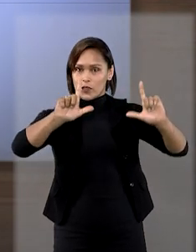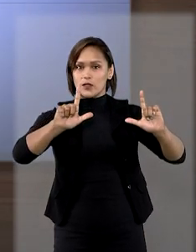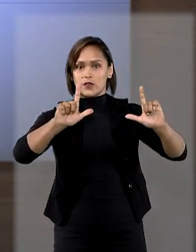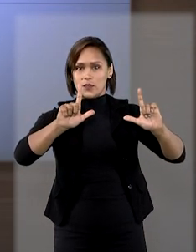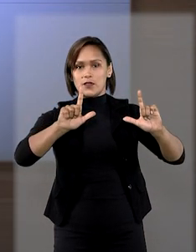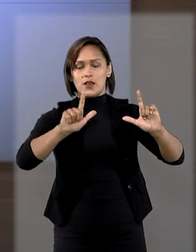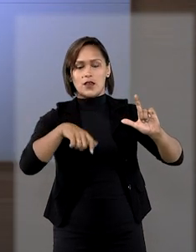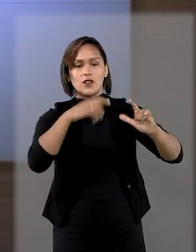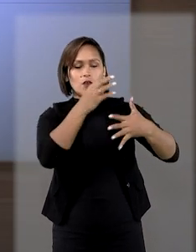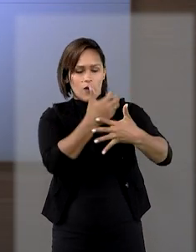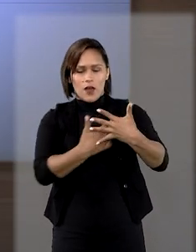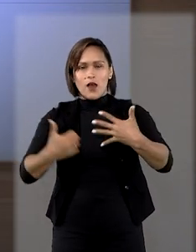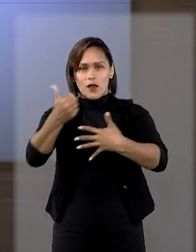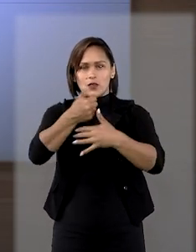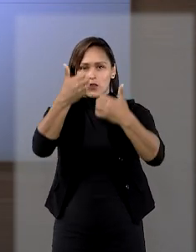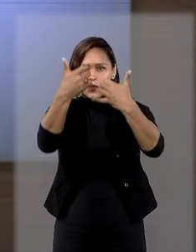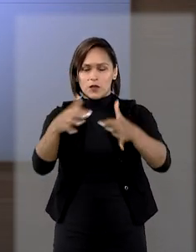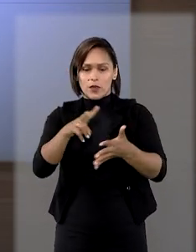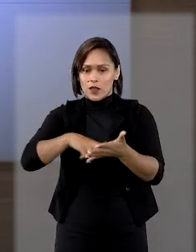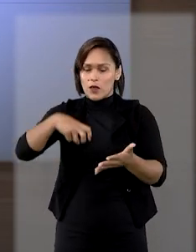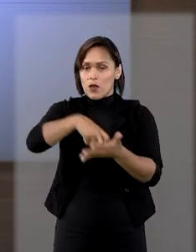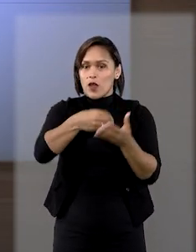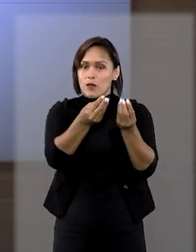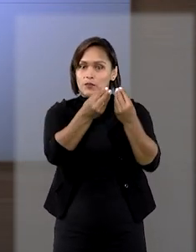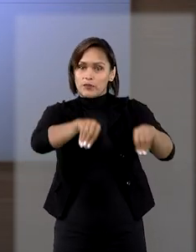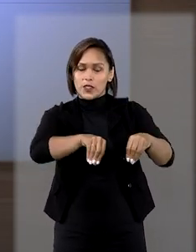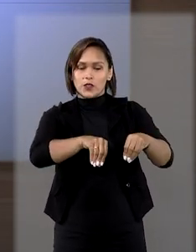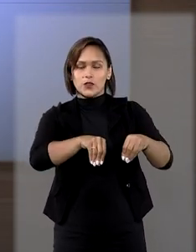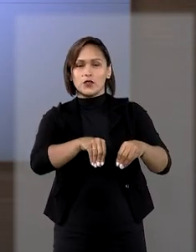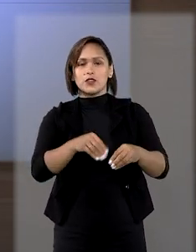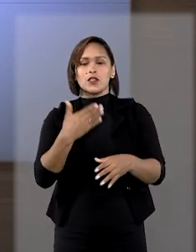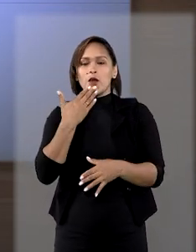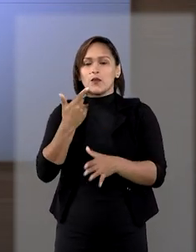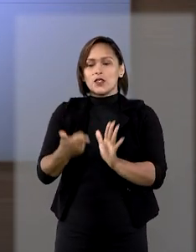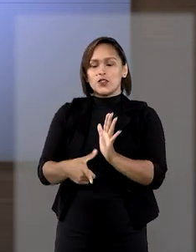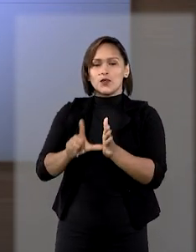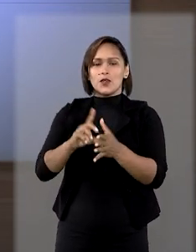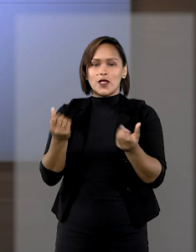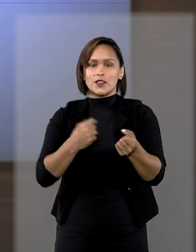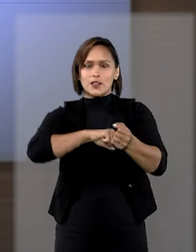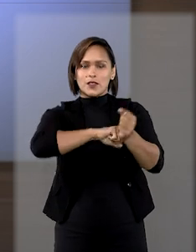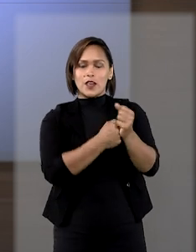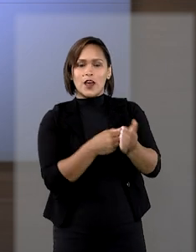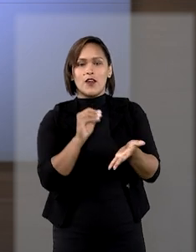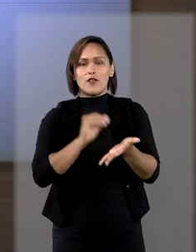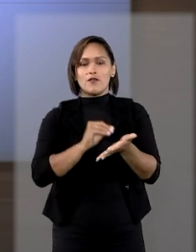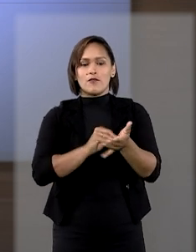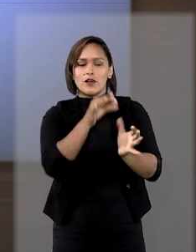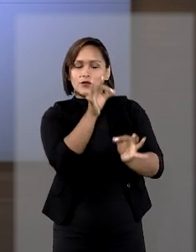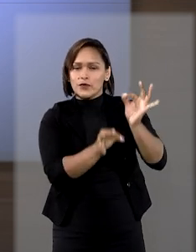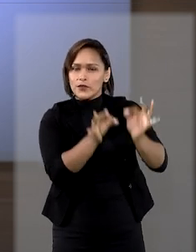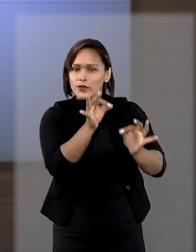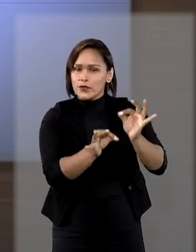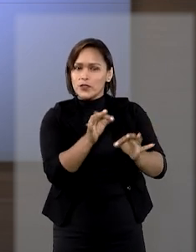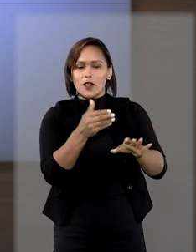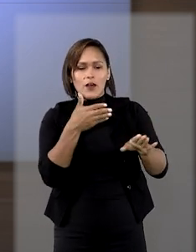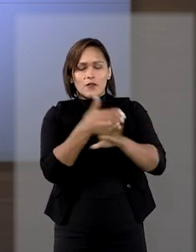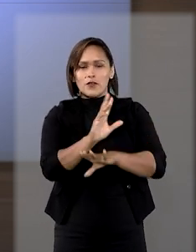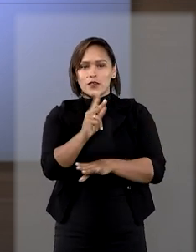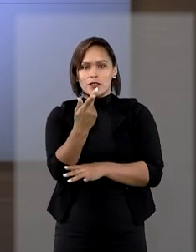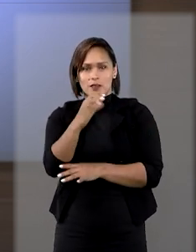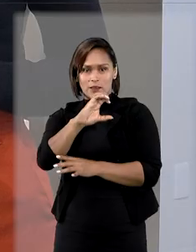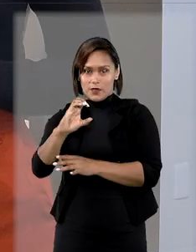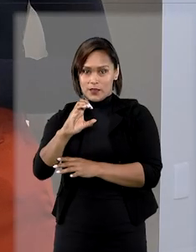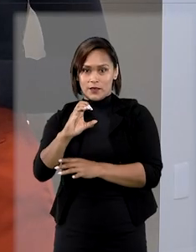a superveniência da sentença condenatória prejudica o pedido de trancamento da ação penal por falta de justa causa feito em